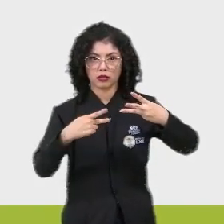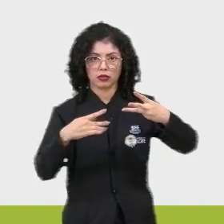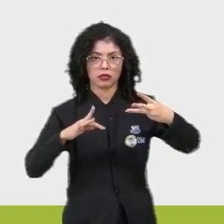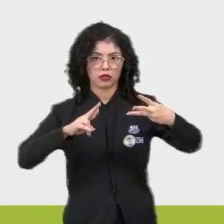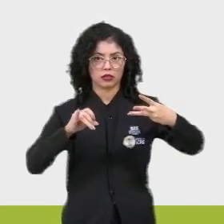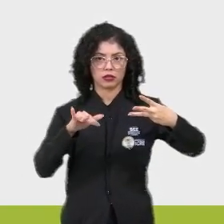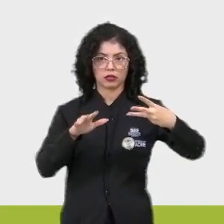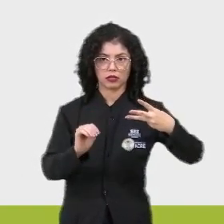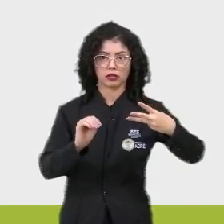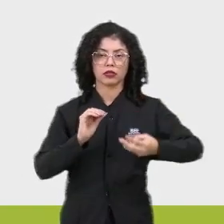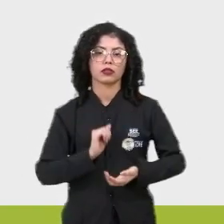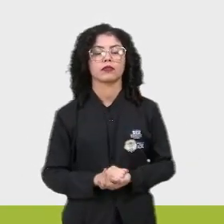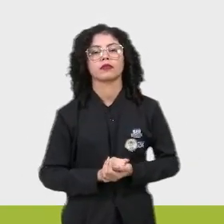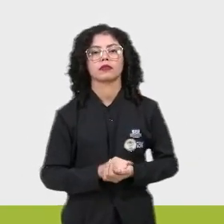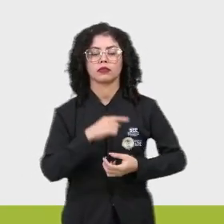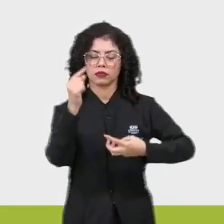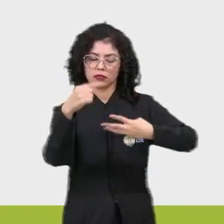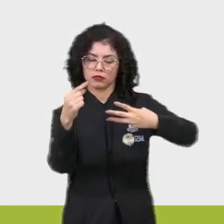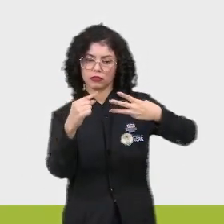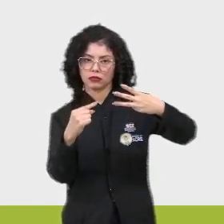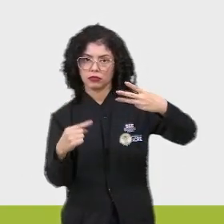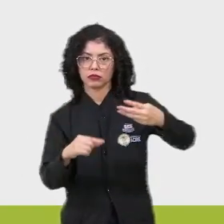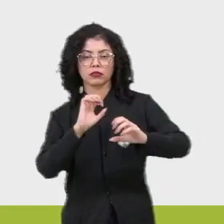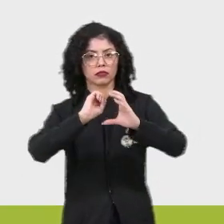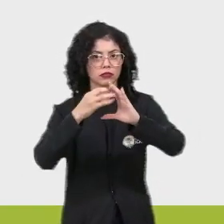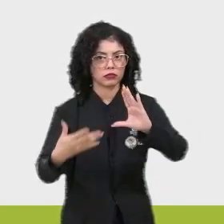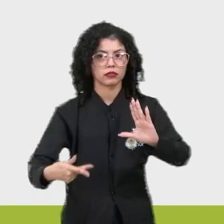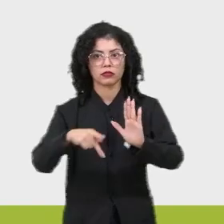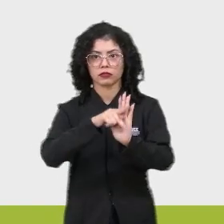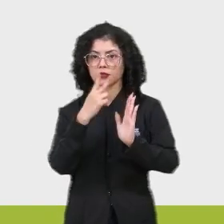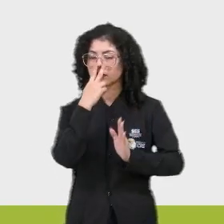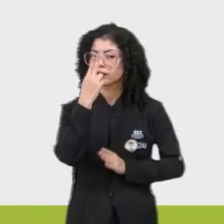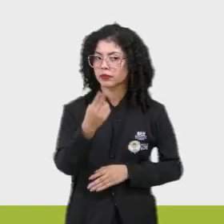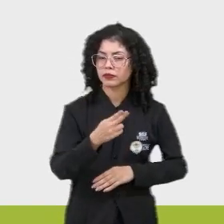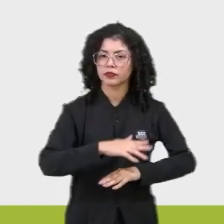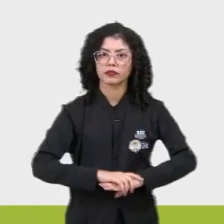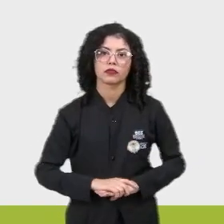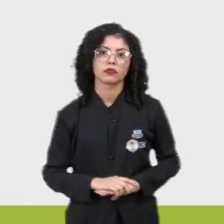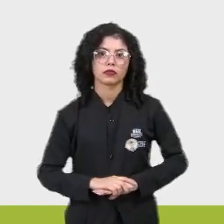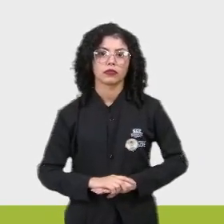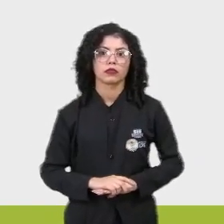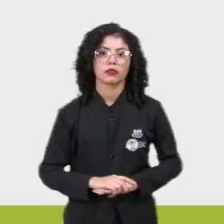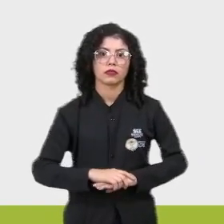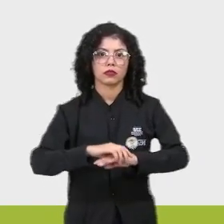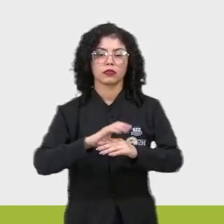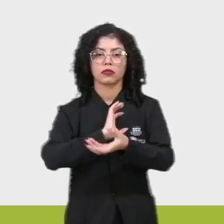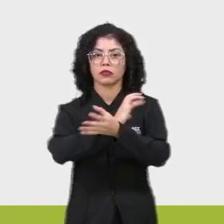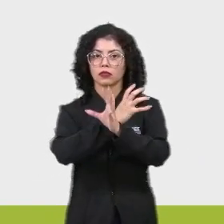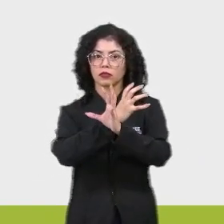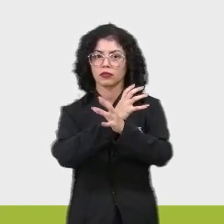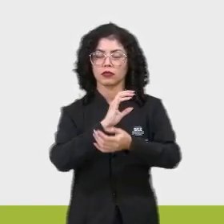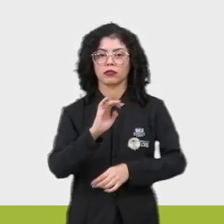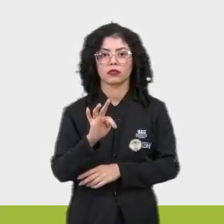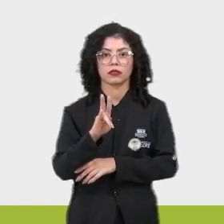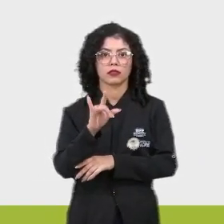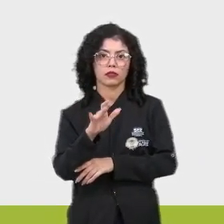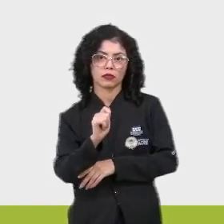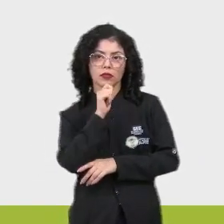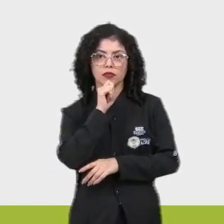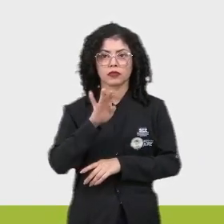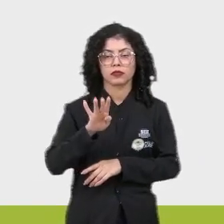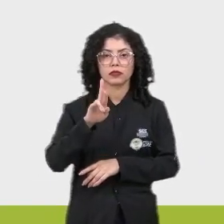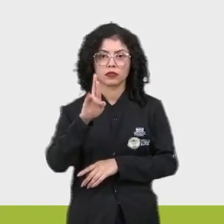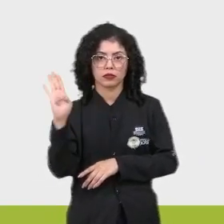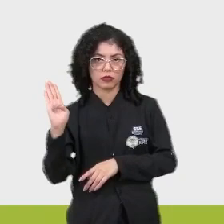com Dobereine, eles possuíam aí características semelhantes. Cálcio, estrôncio e bário,